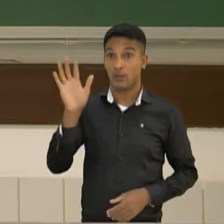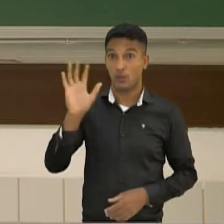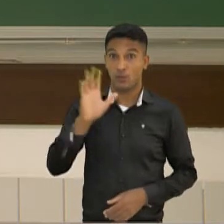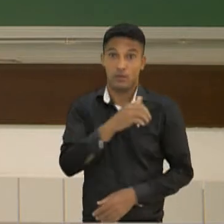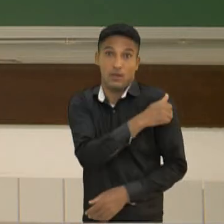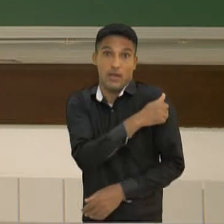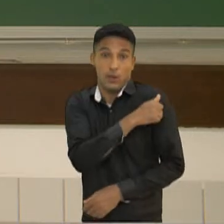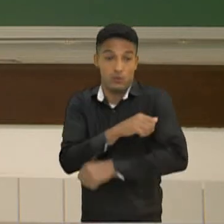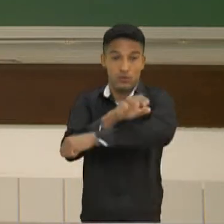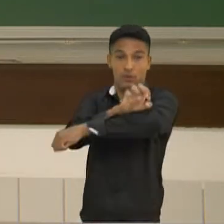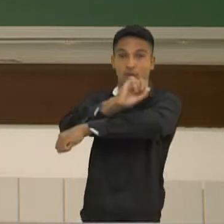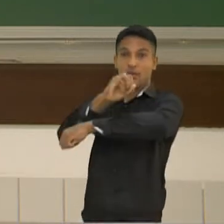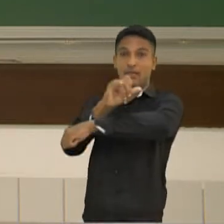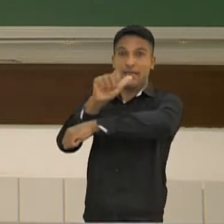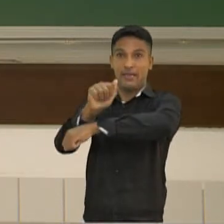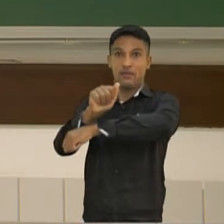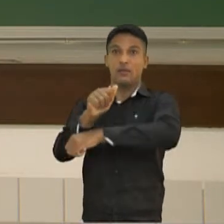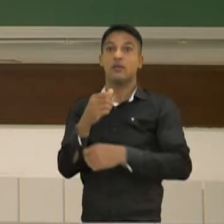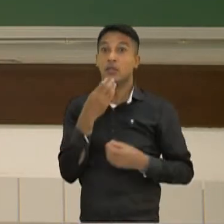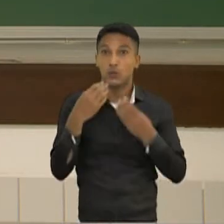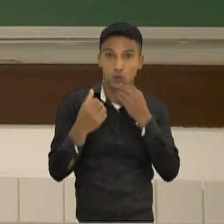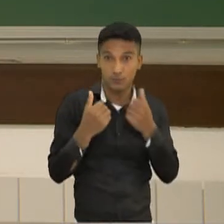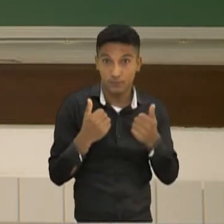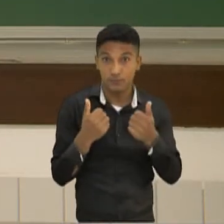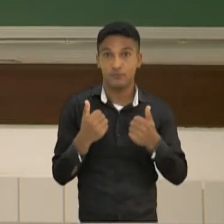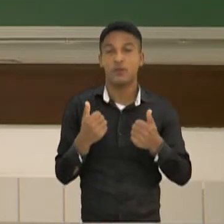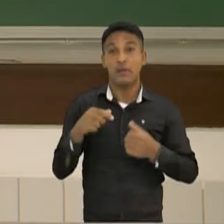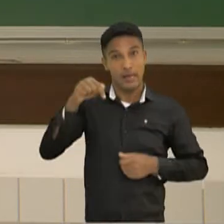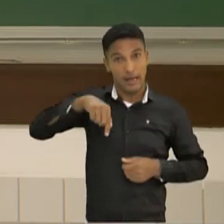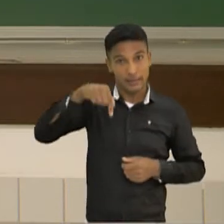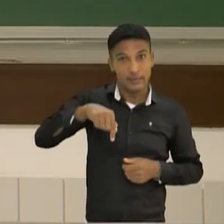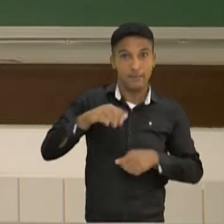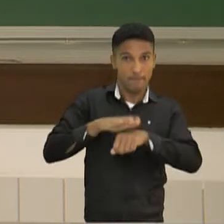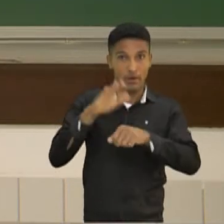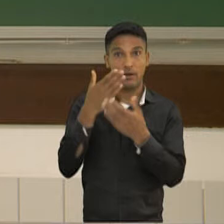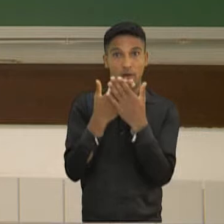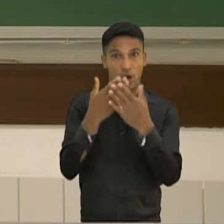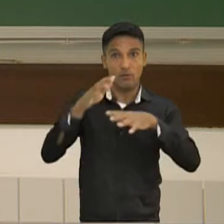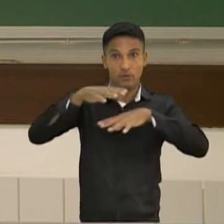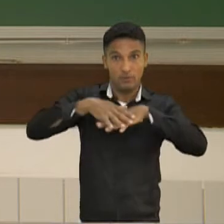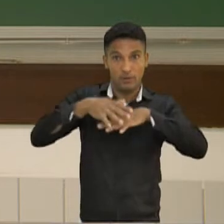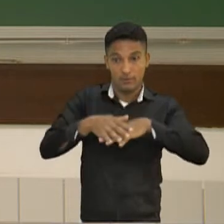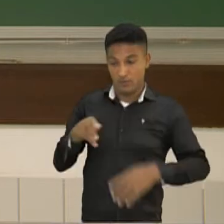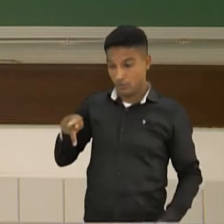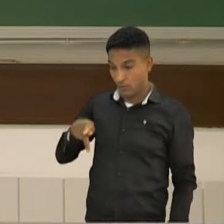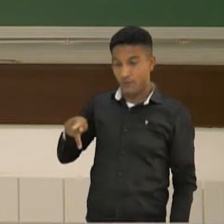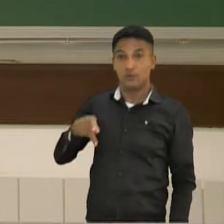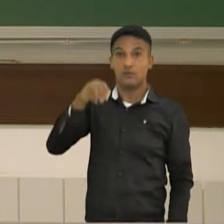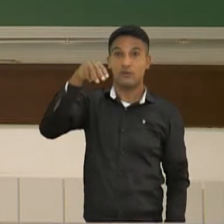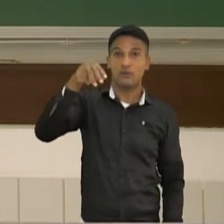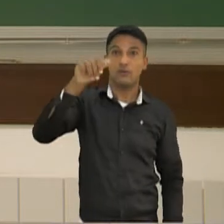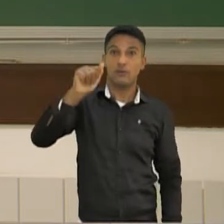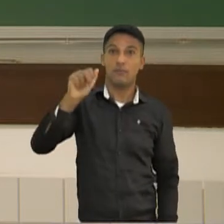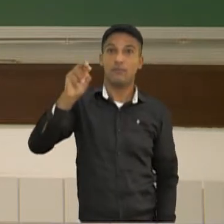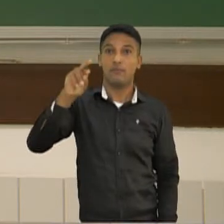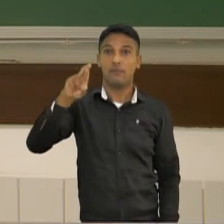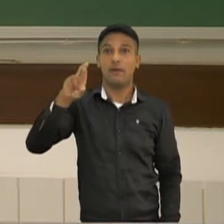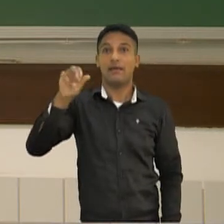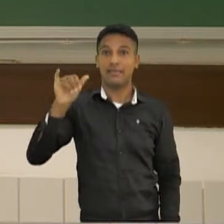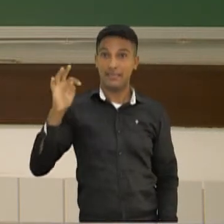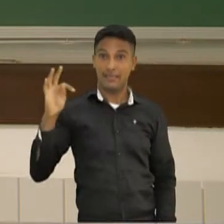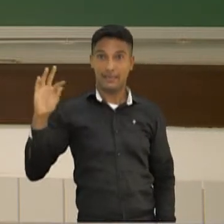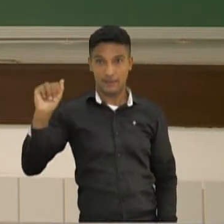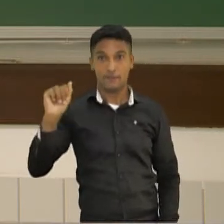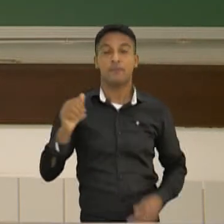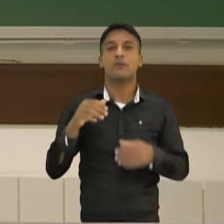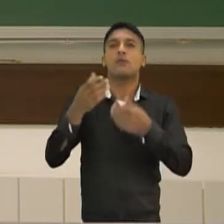Olá, alunos da EJA, tudo bem? Estamos aqui para mais uma aula de matemática. Eu sou a professora Marita e a gente vai conversar um pouquinho